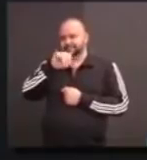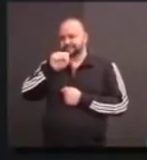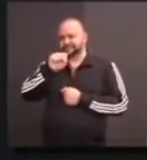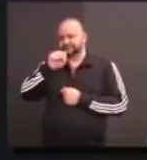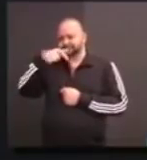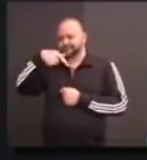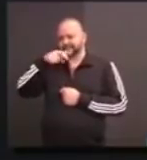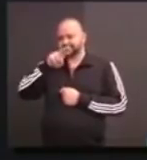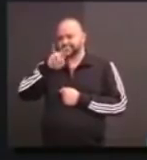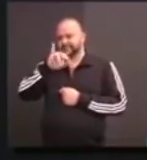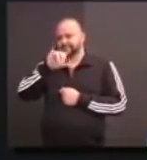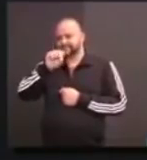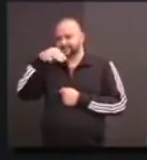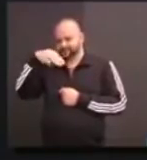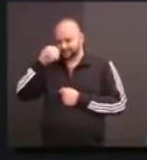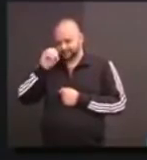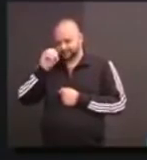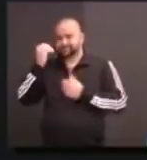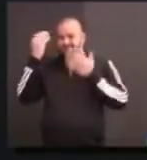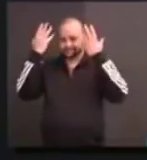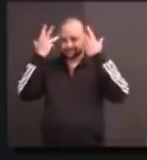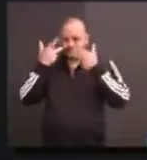gente.